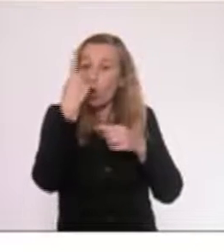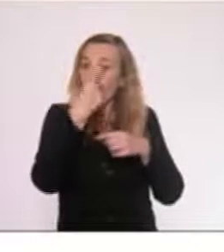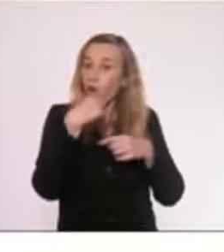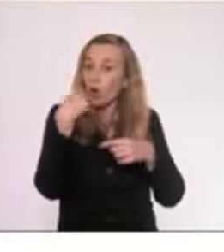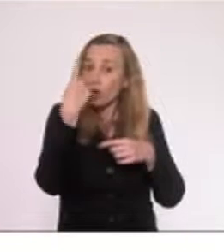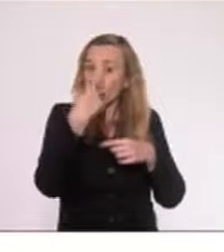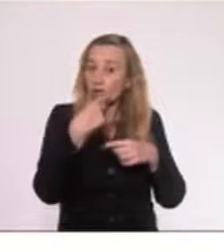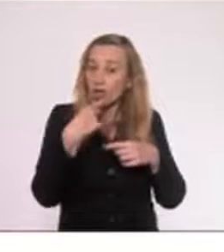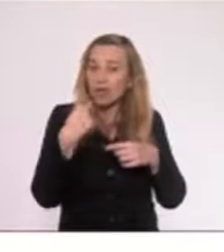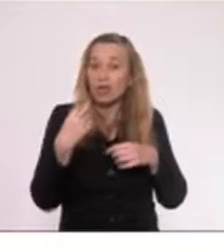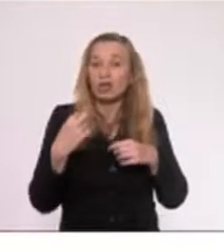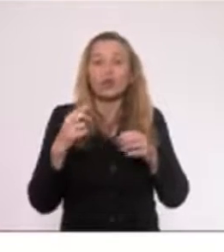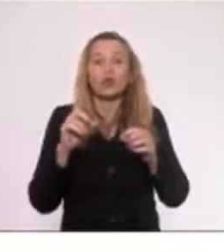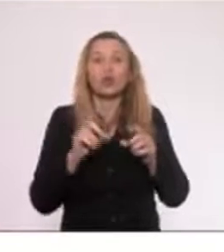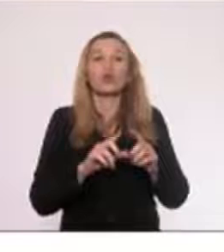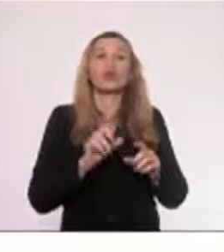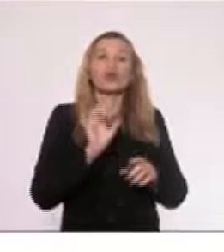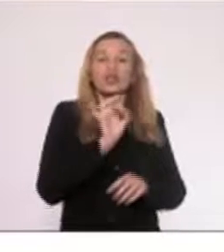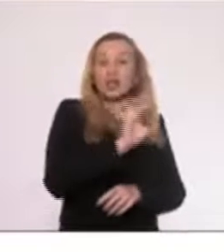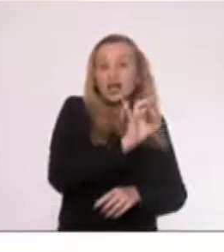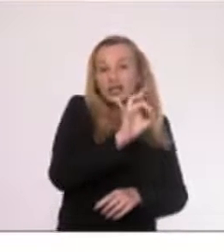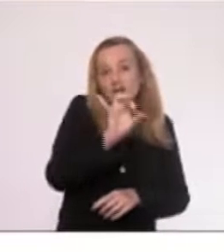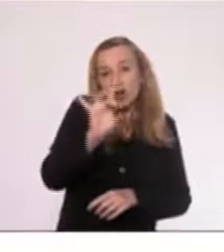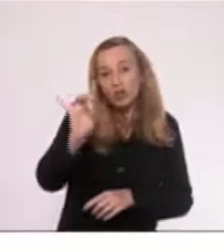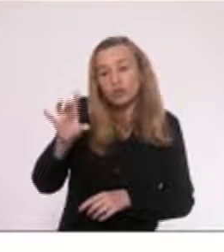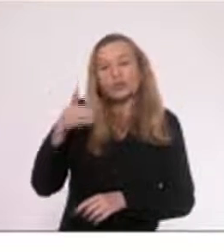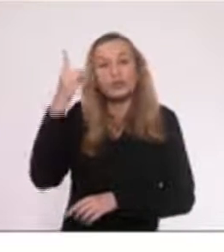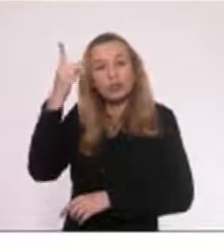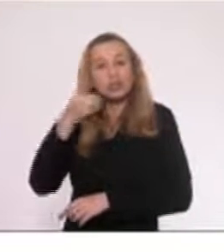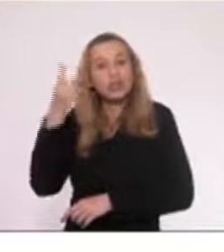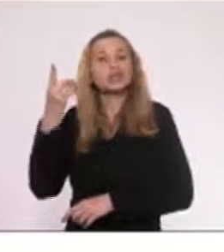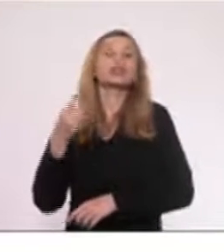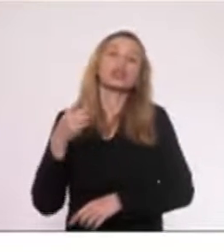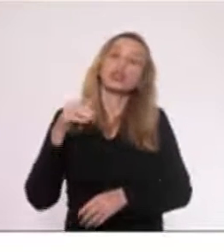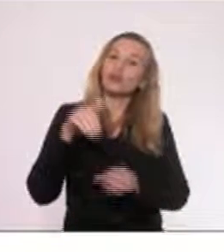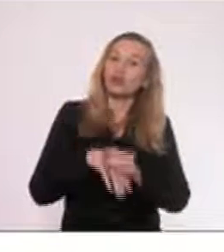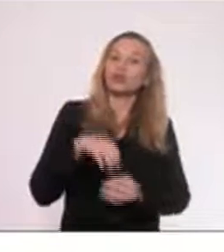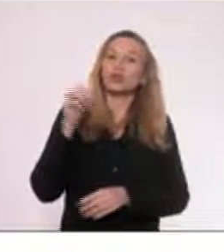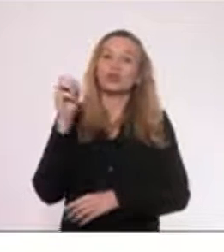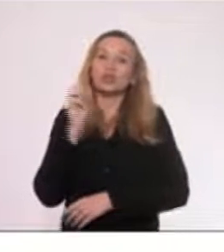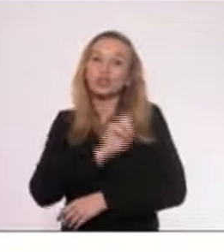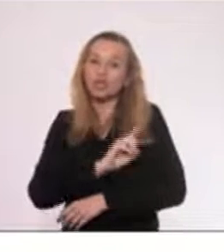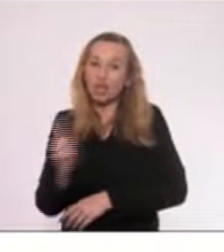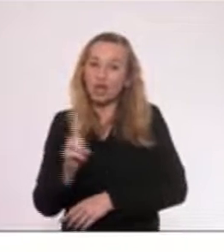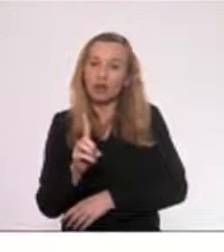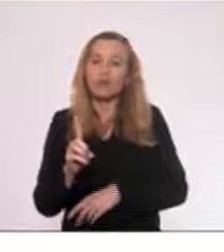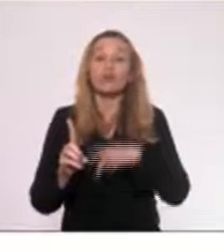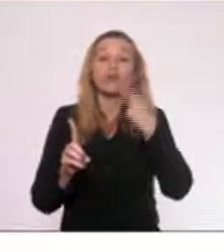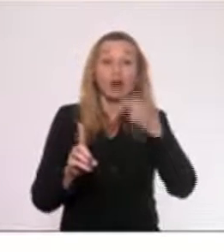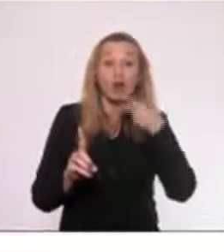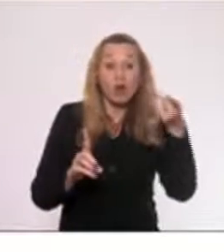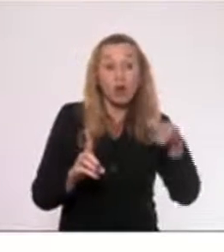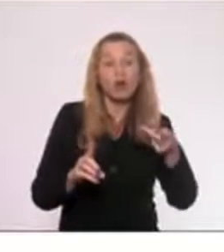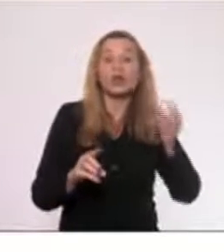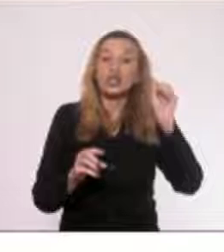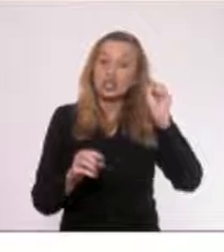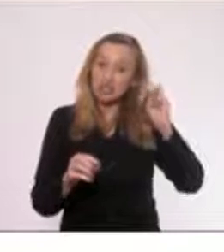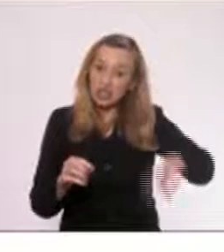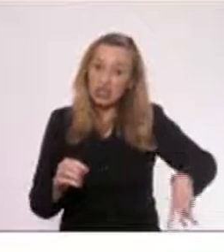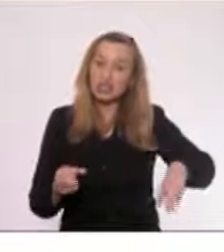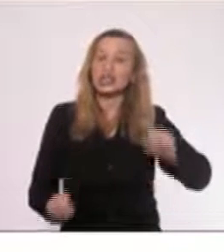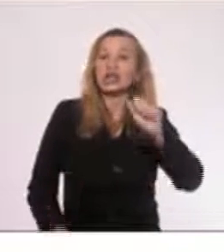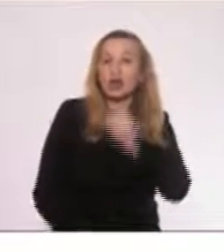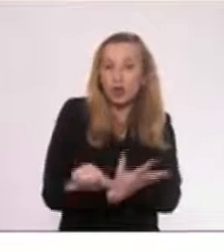do deputado que votou não, porque aquele deputado que votou não, ele disse sim para a corrupção, ele